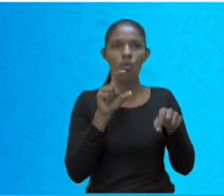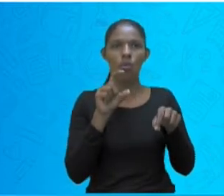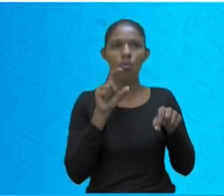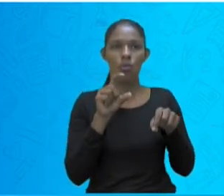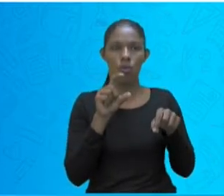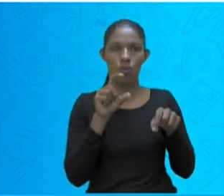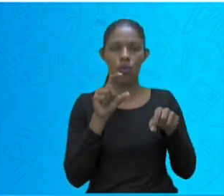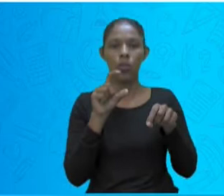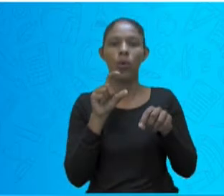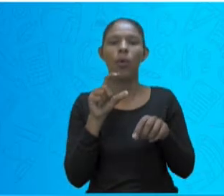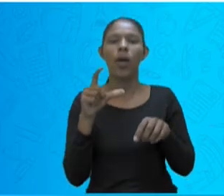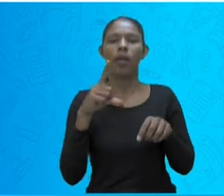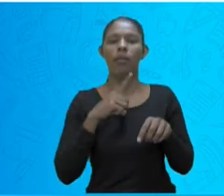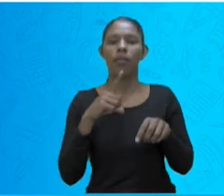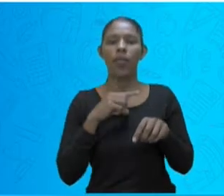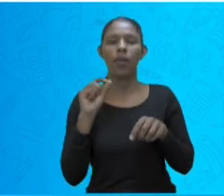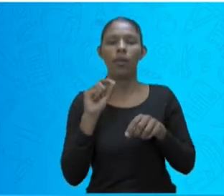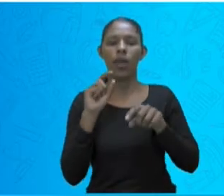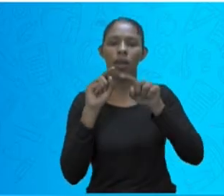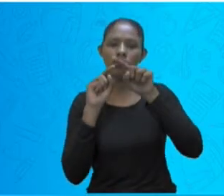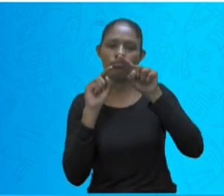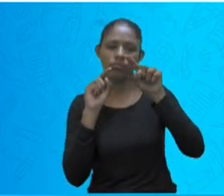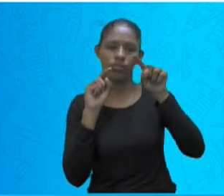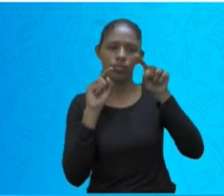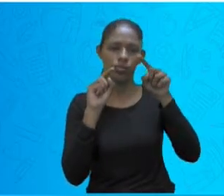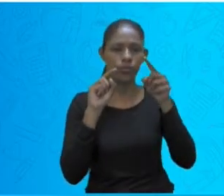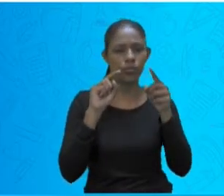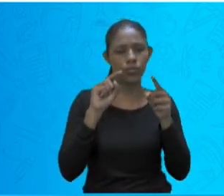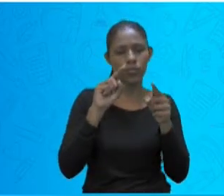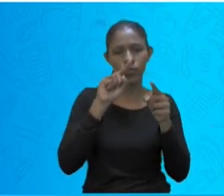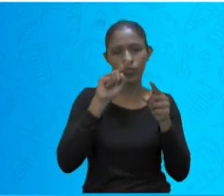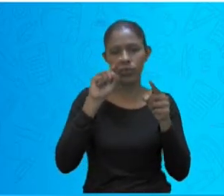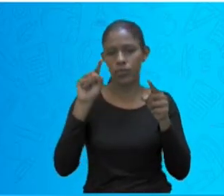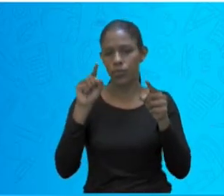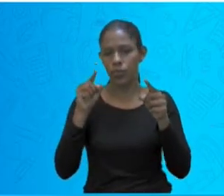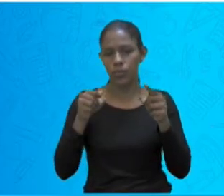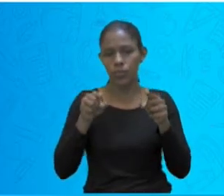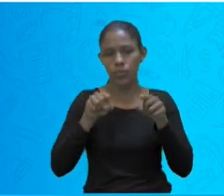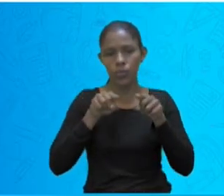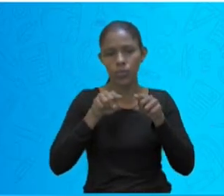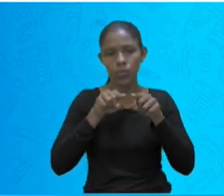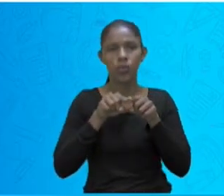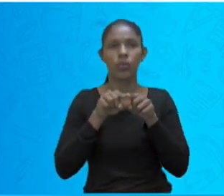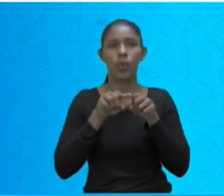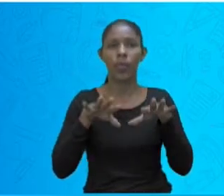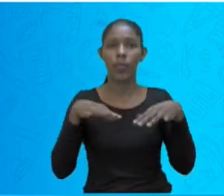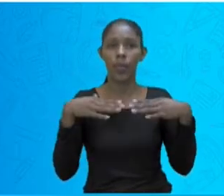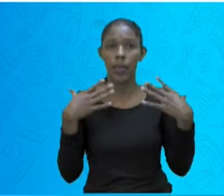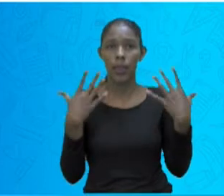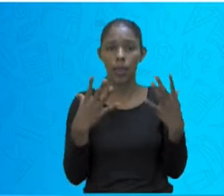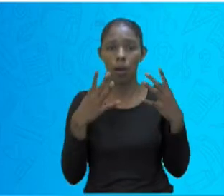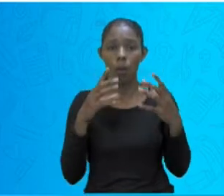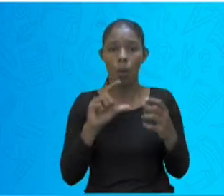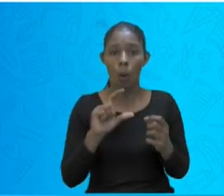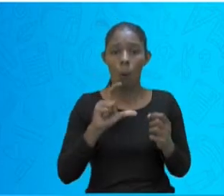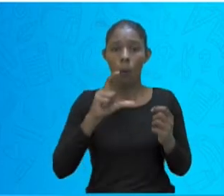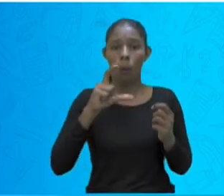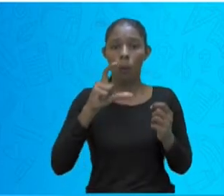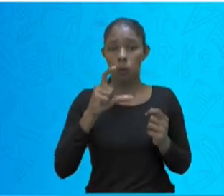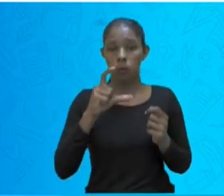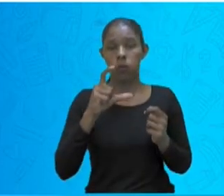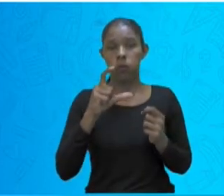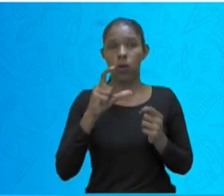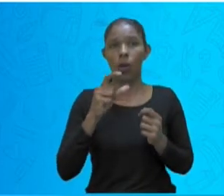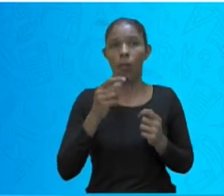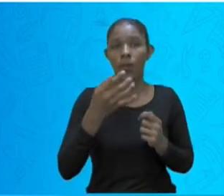aqui representadas pela letra A. Então, se a medida, a medida do volume é 64 centímetros